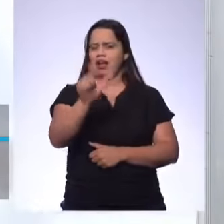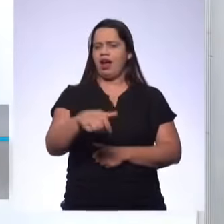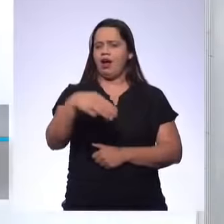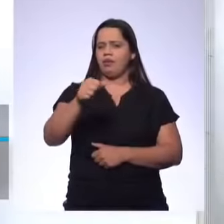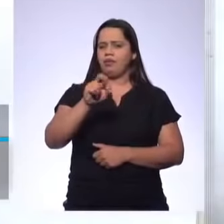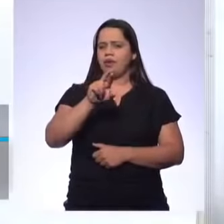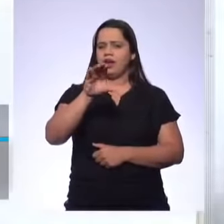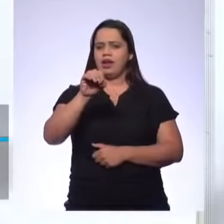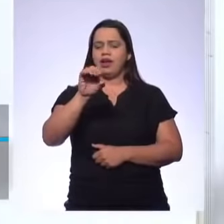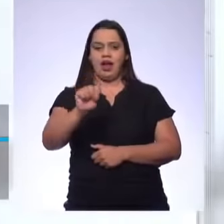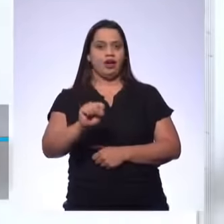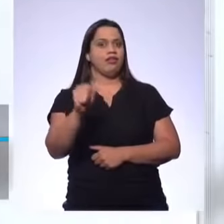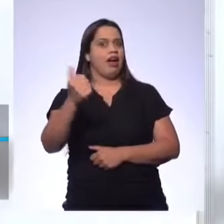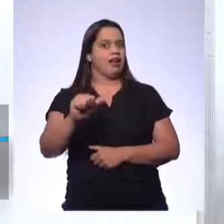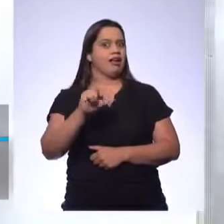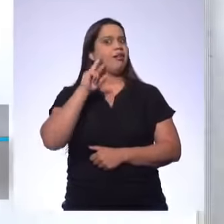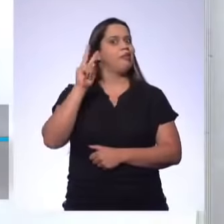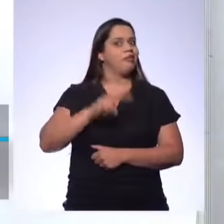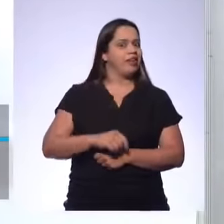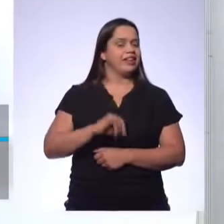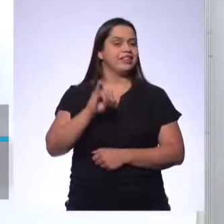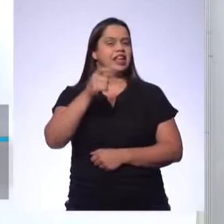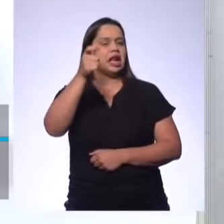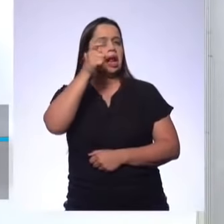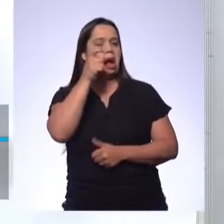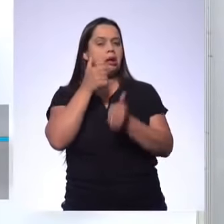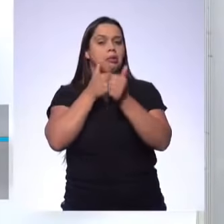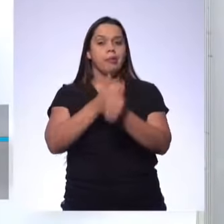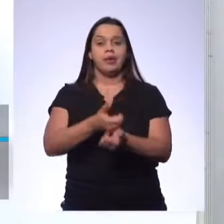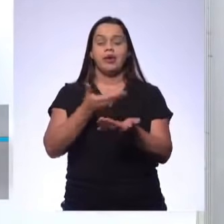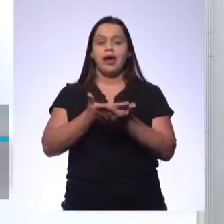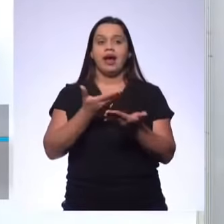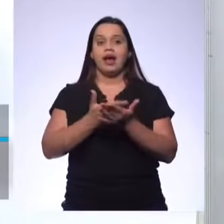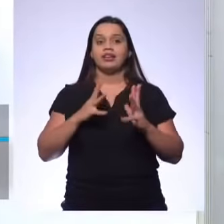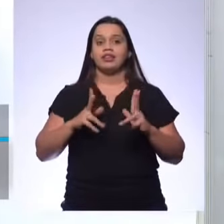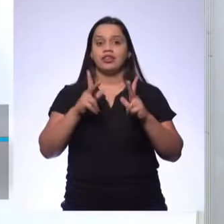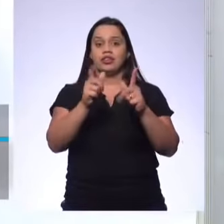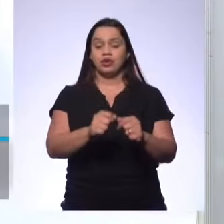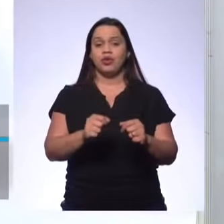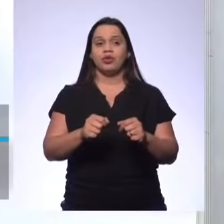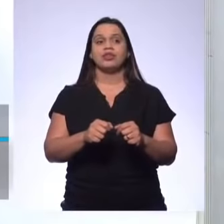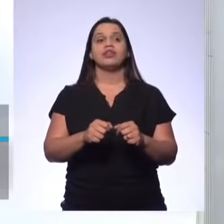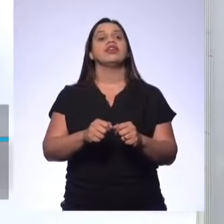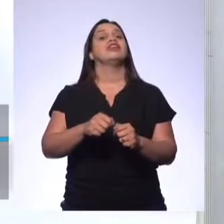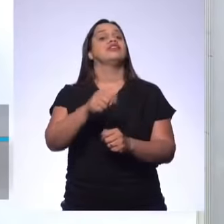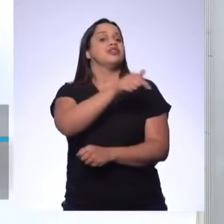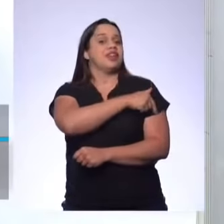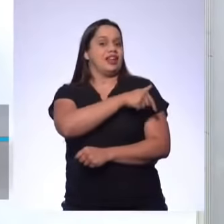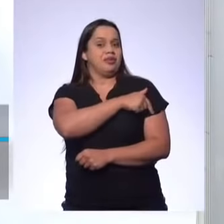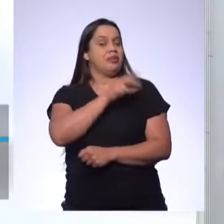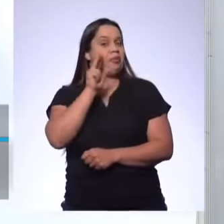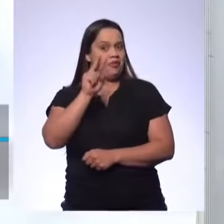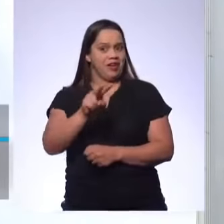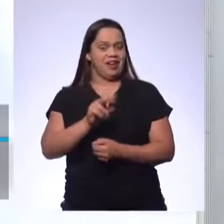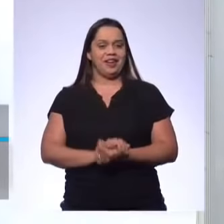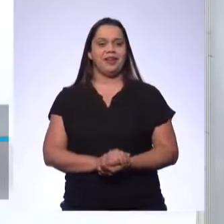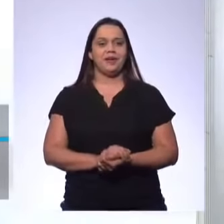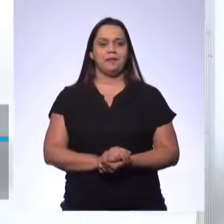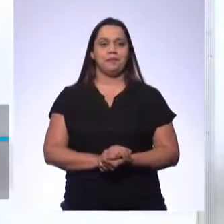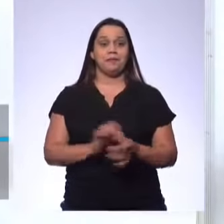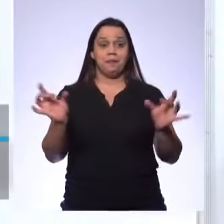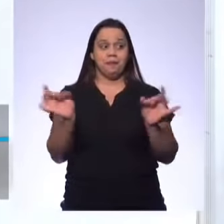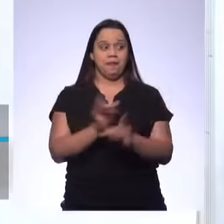será avaliado aqui. Vamos ver se ele assistiu às aulas do 7th grade, se ele assistiu à aula do 7º ano.